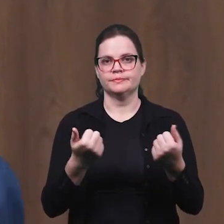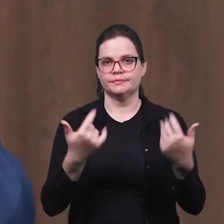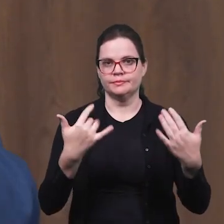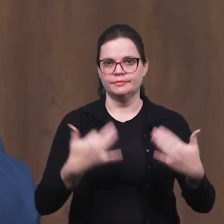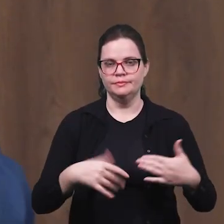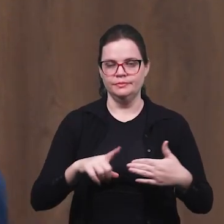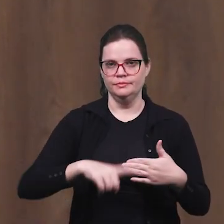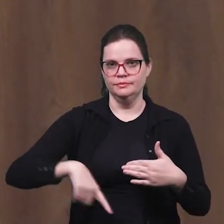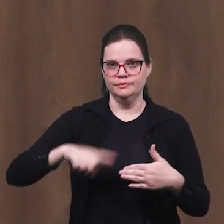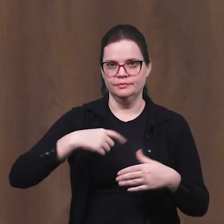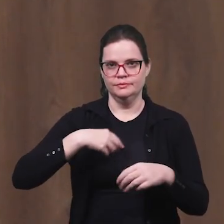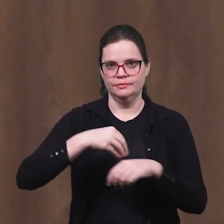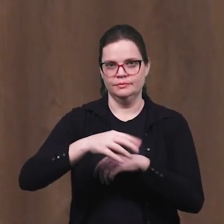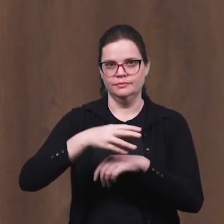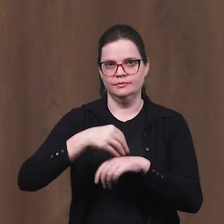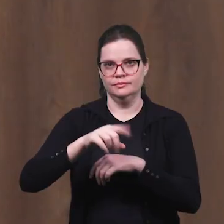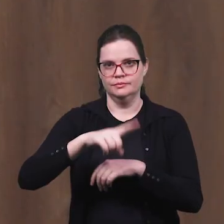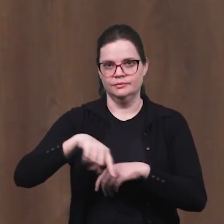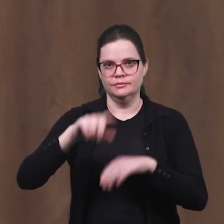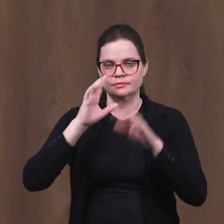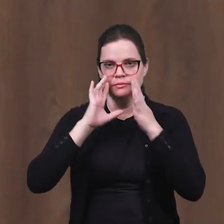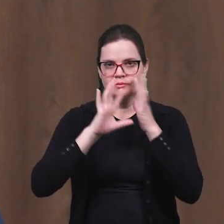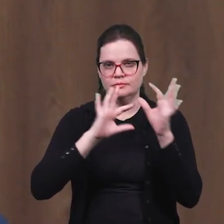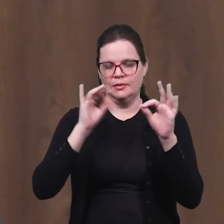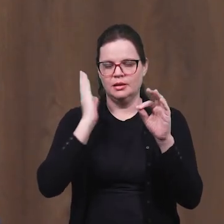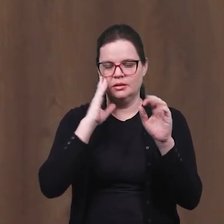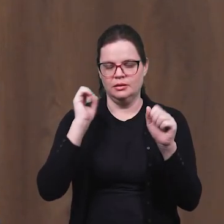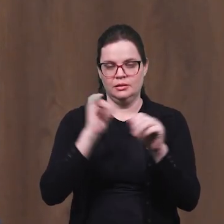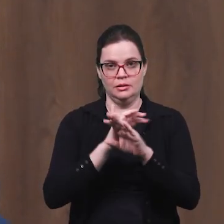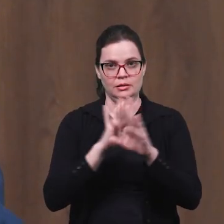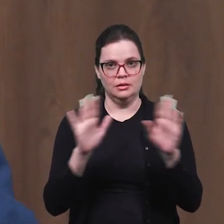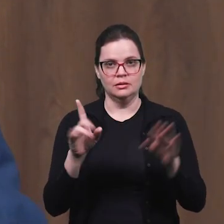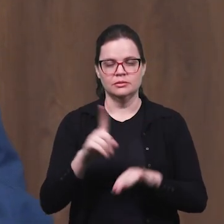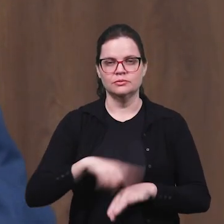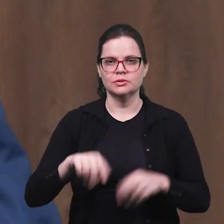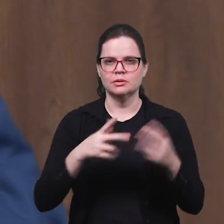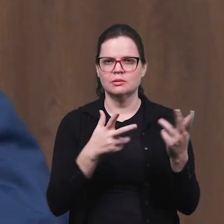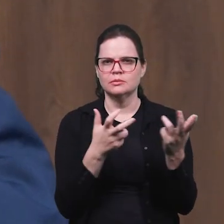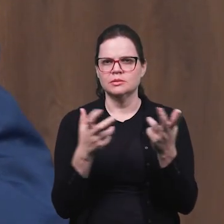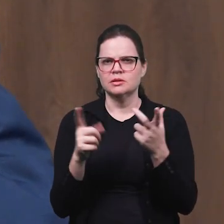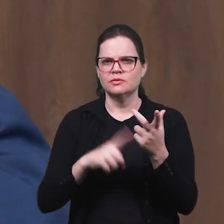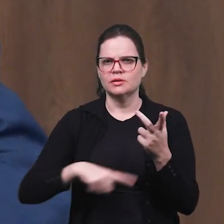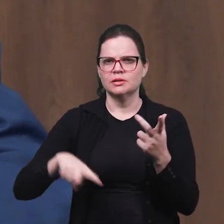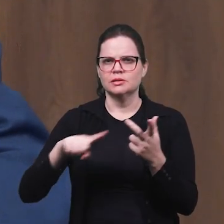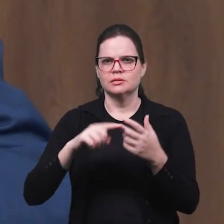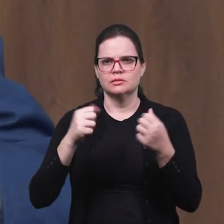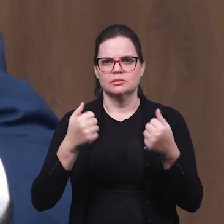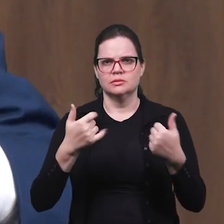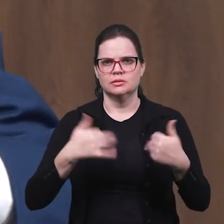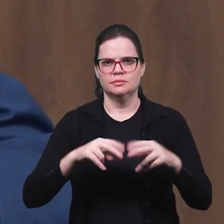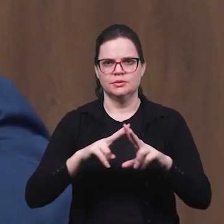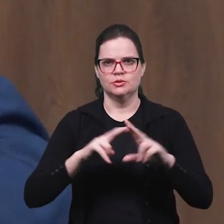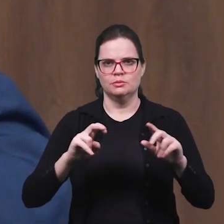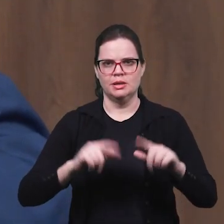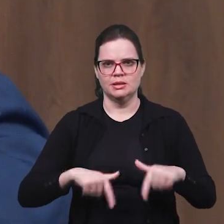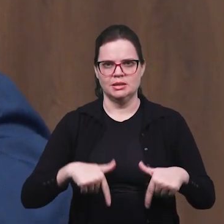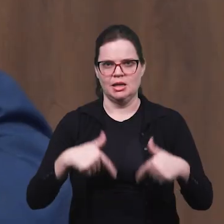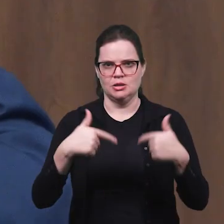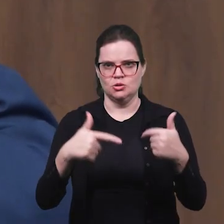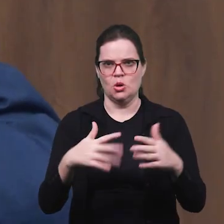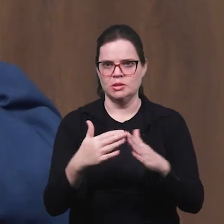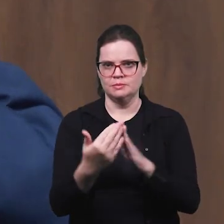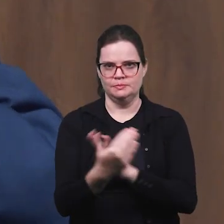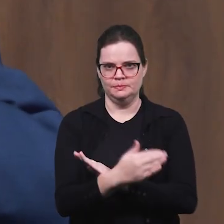para ajudar os irmãos que estão acompanhando. Vocês estão observando que nós falamos desses movimentos